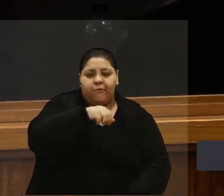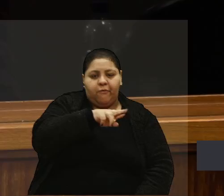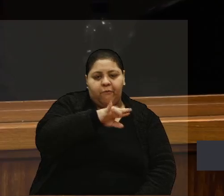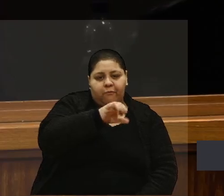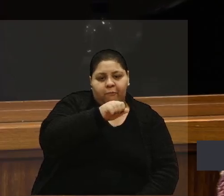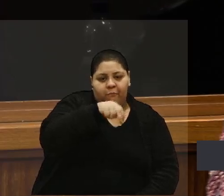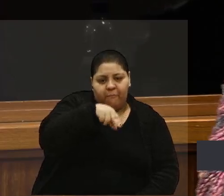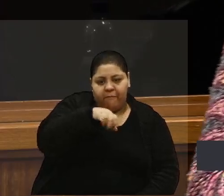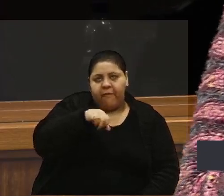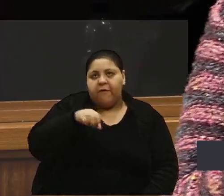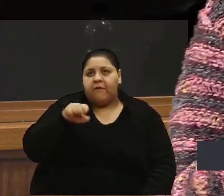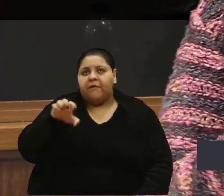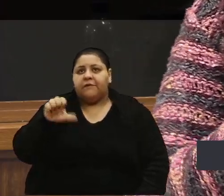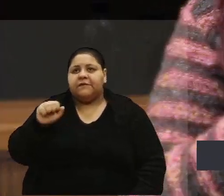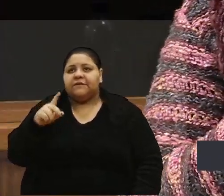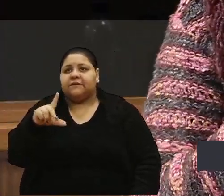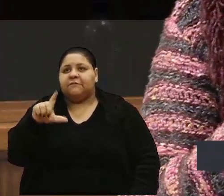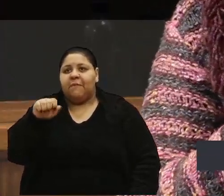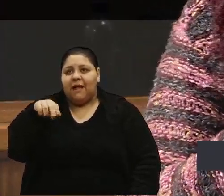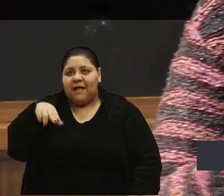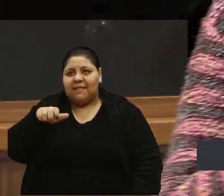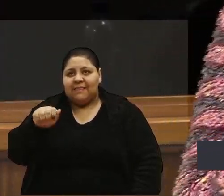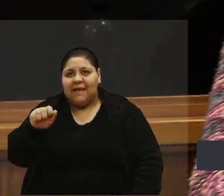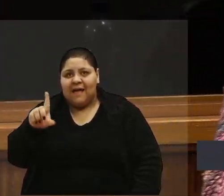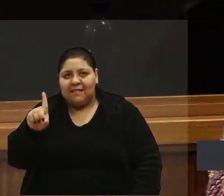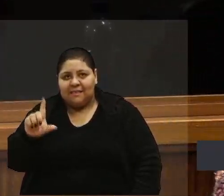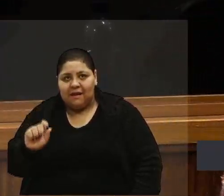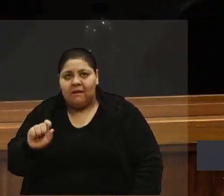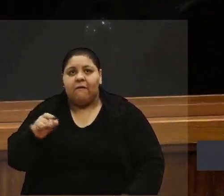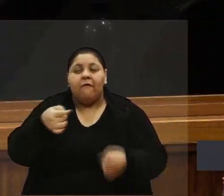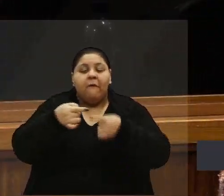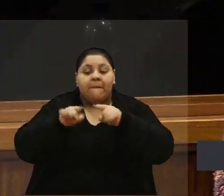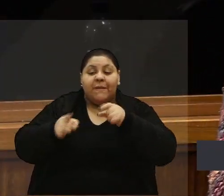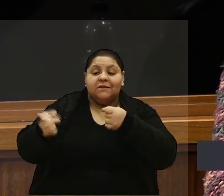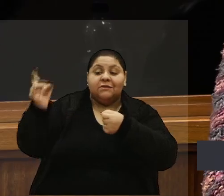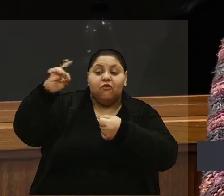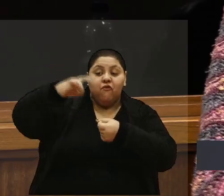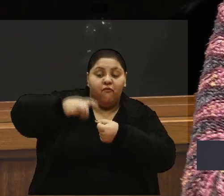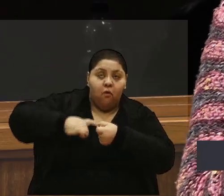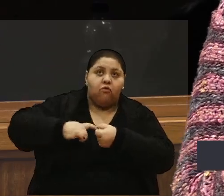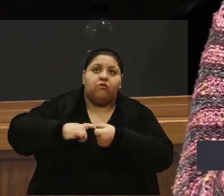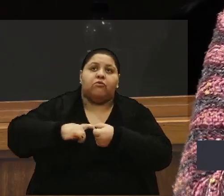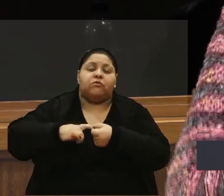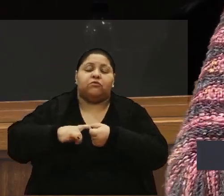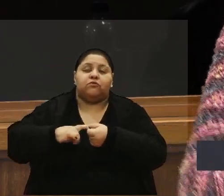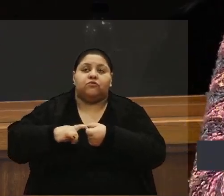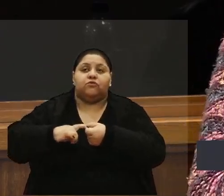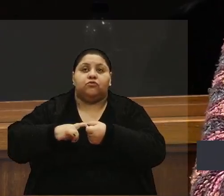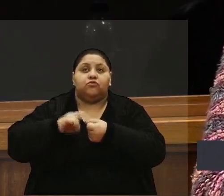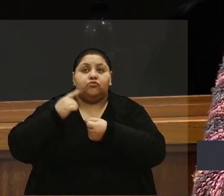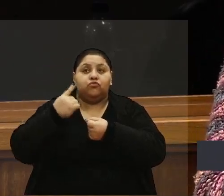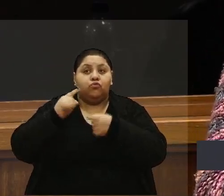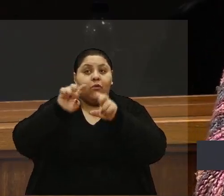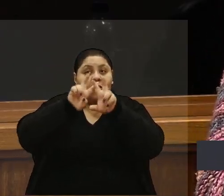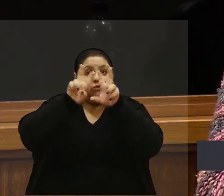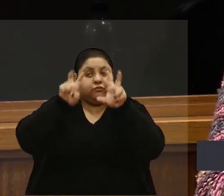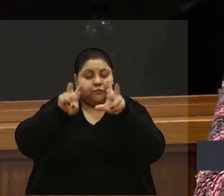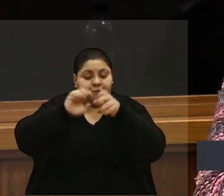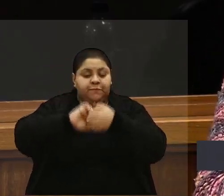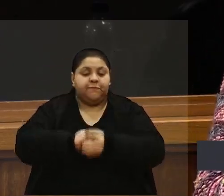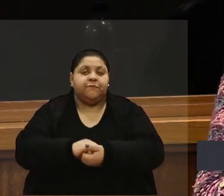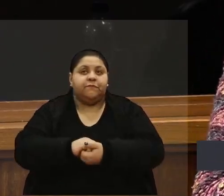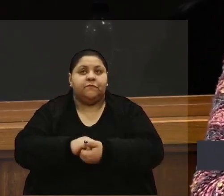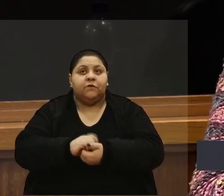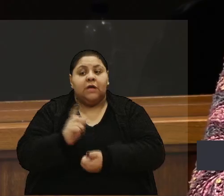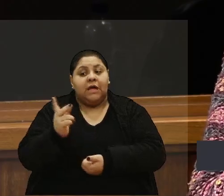a do Esplanada, mas eu volto numa questão. Mesmo